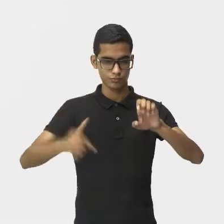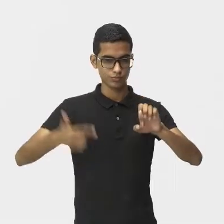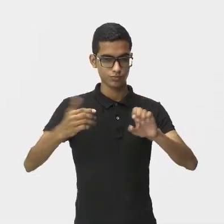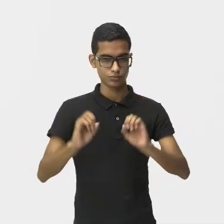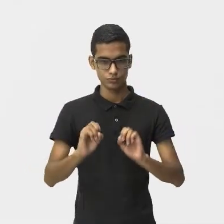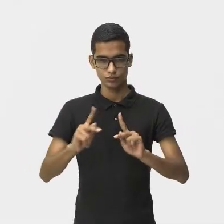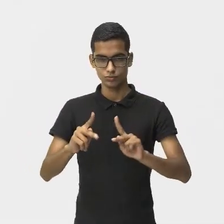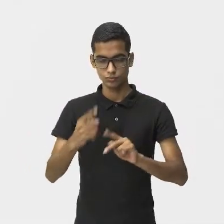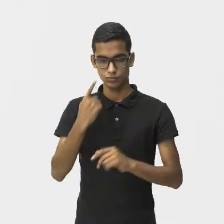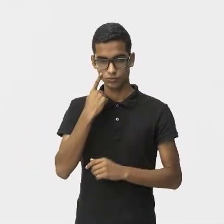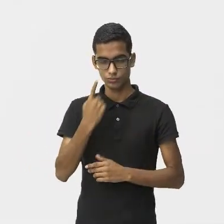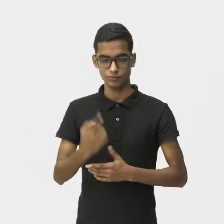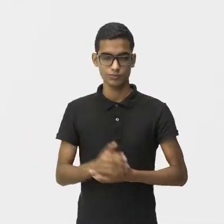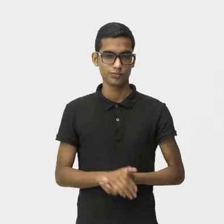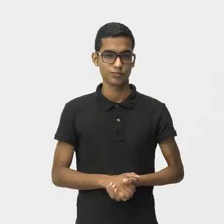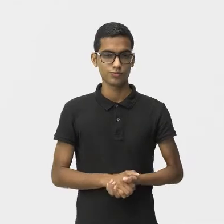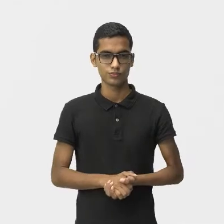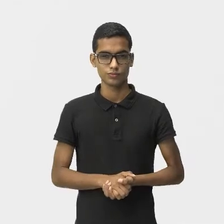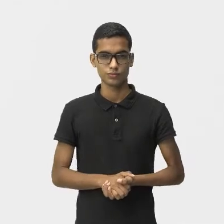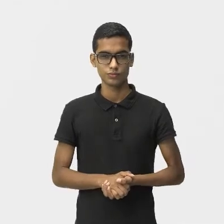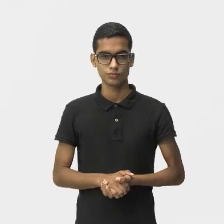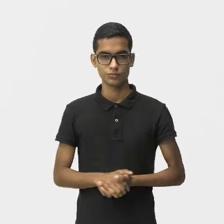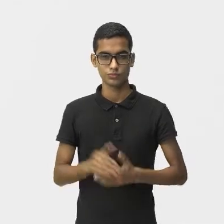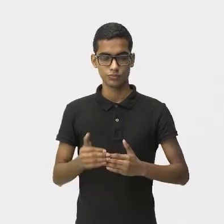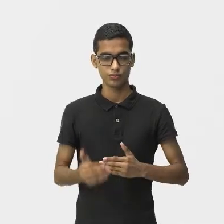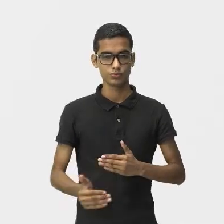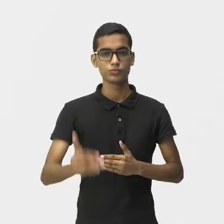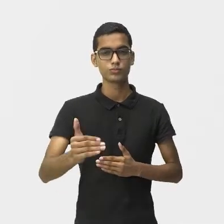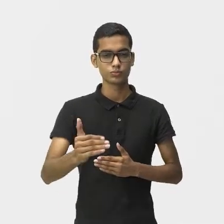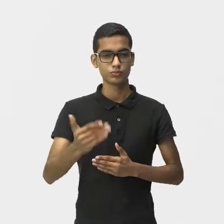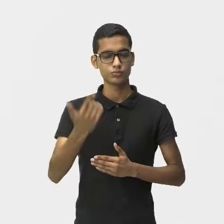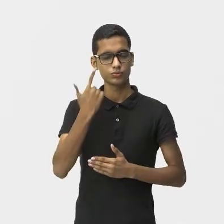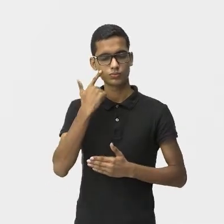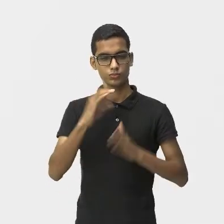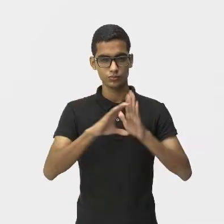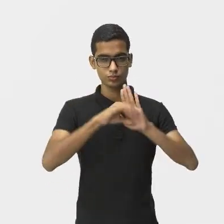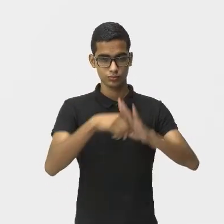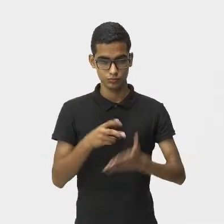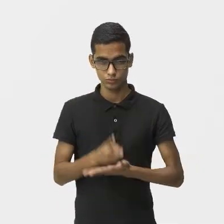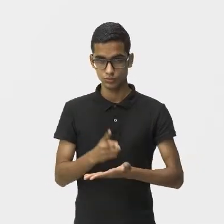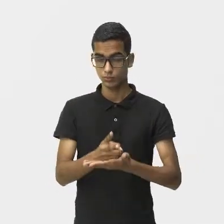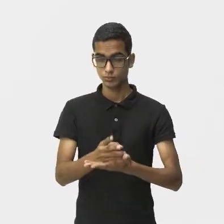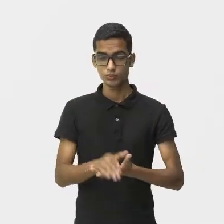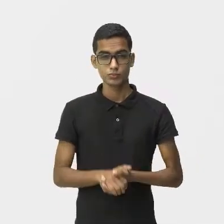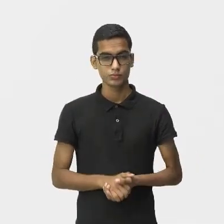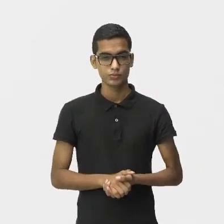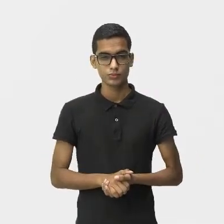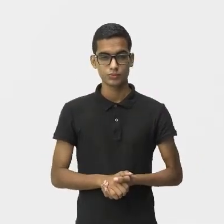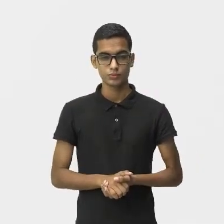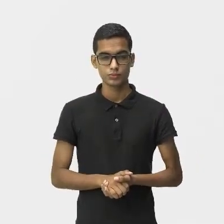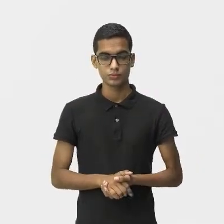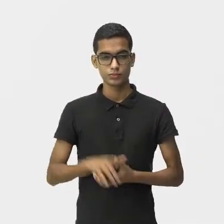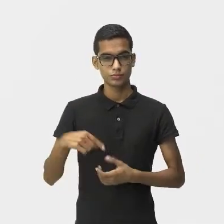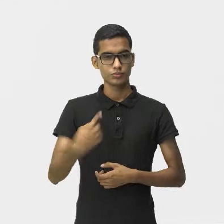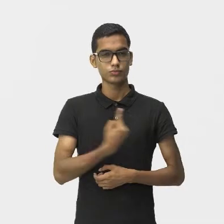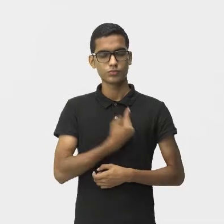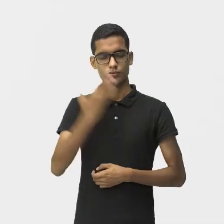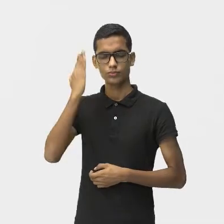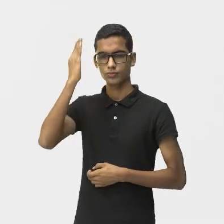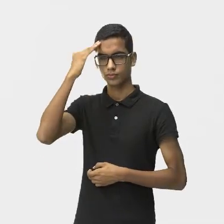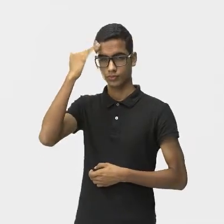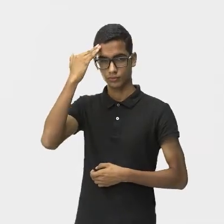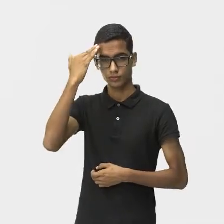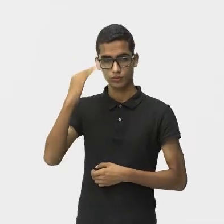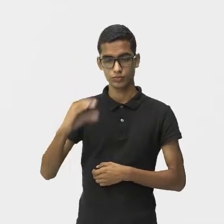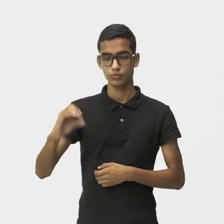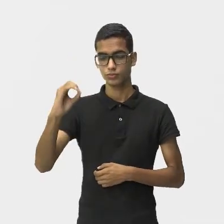então, para a gente ver o restante da definição. Então, para determinarmos os zeros de